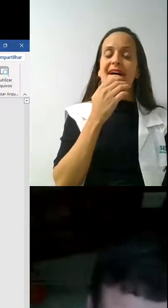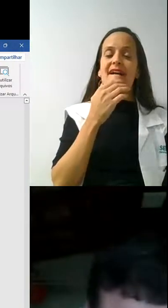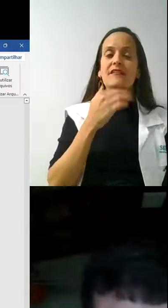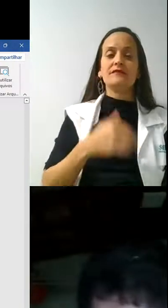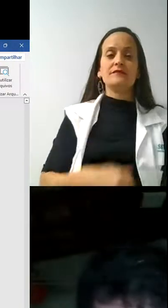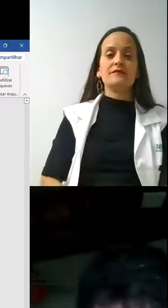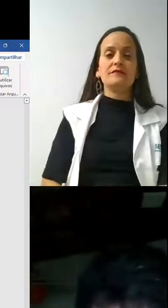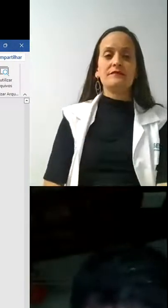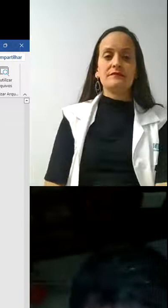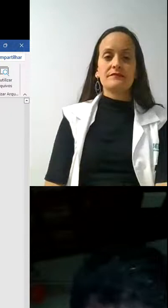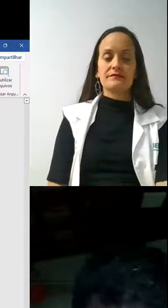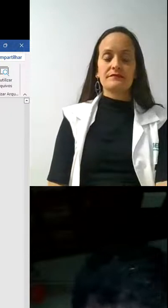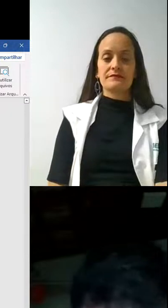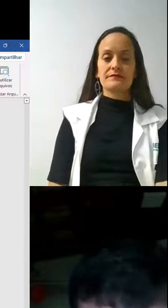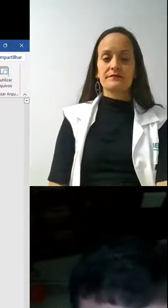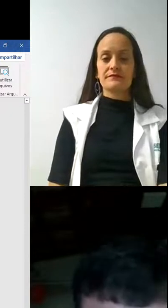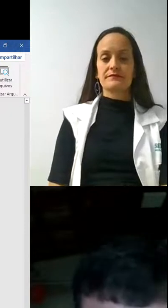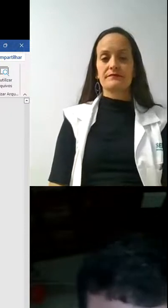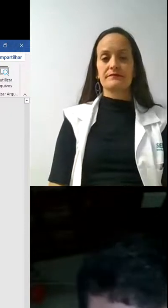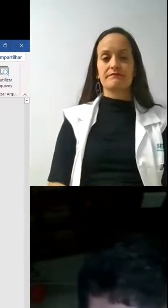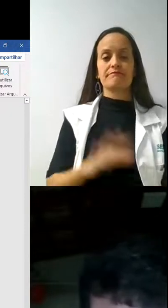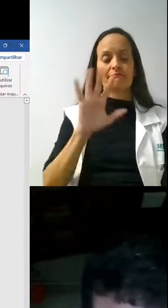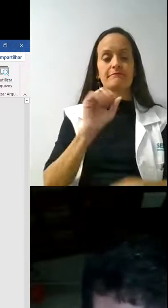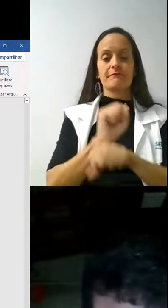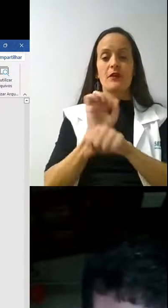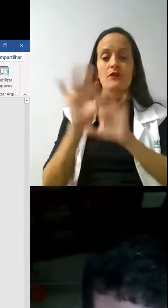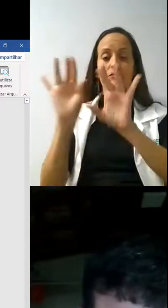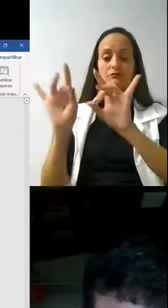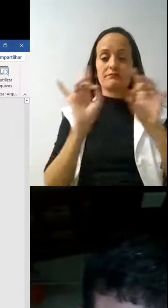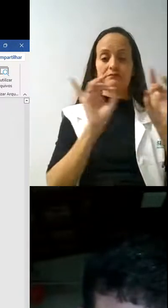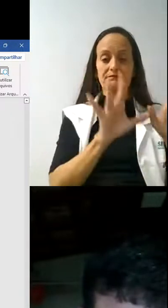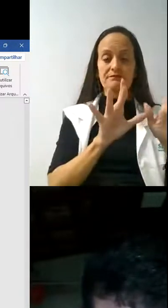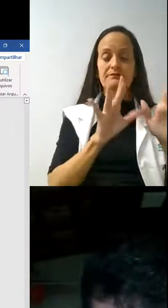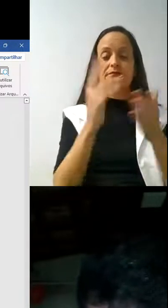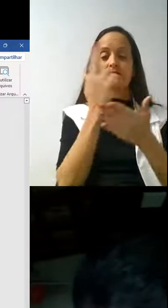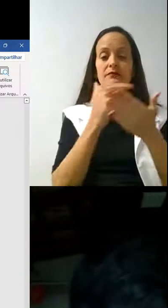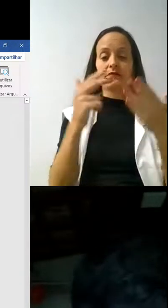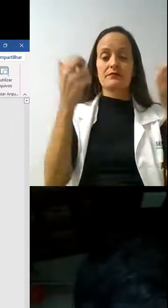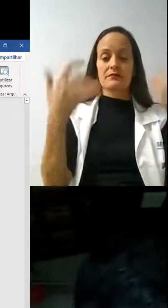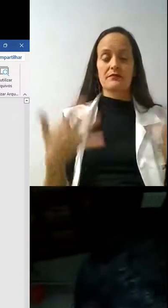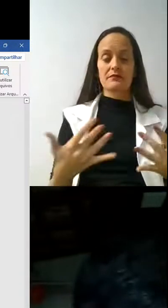aqui. Vou colocar o desenho aqui para explicando para vocês junto com o desenho.